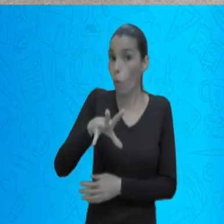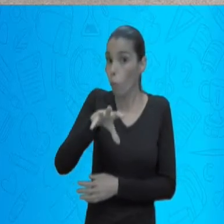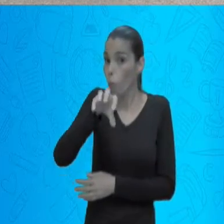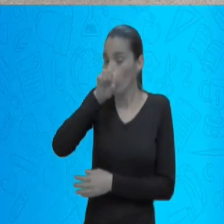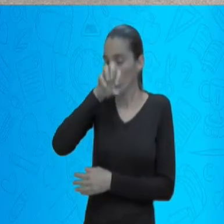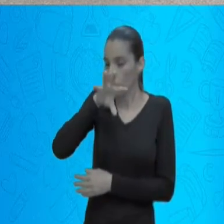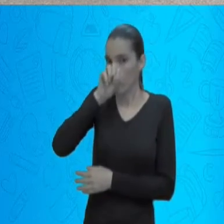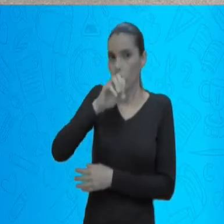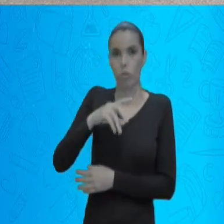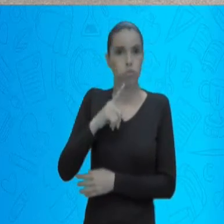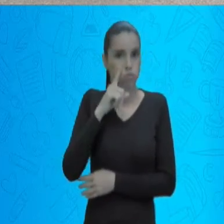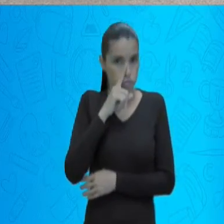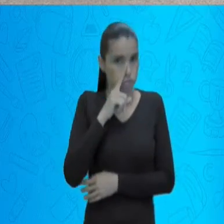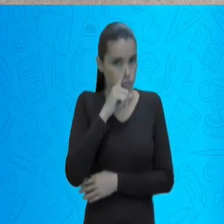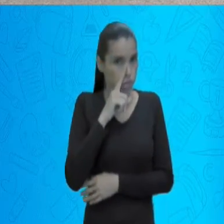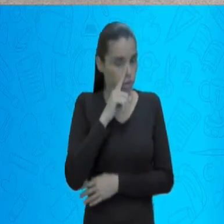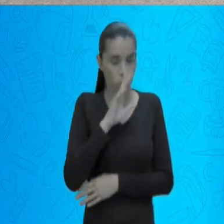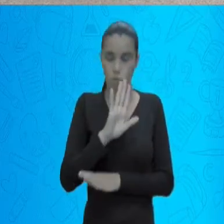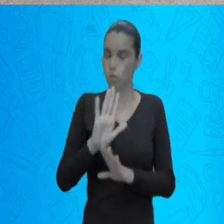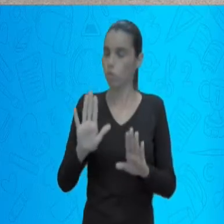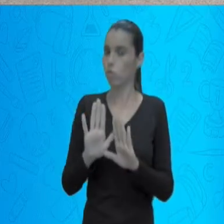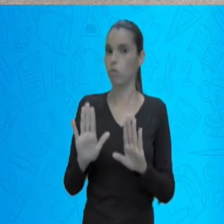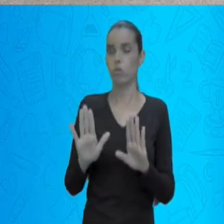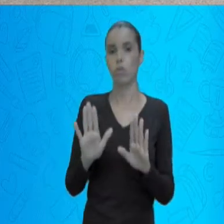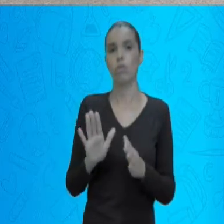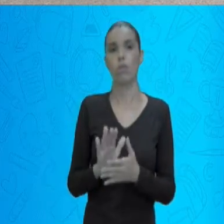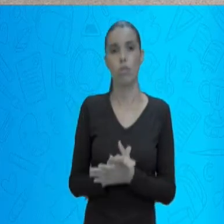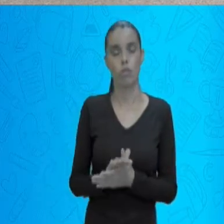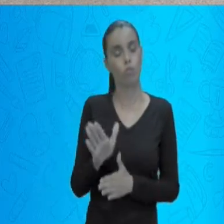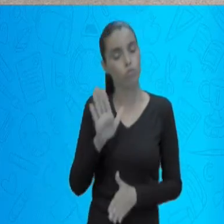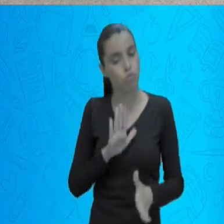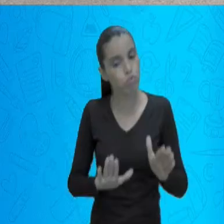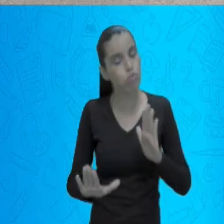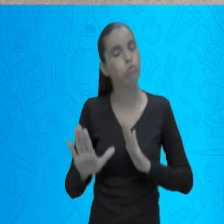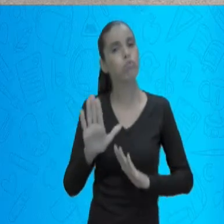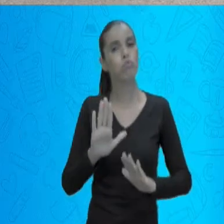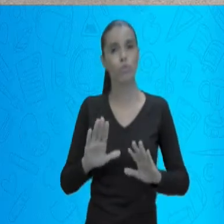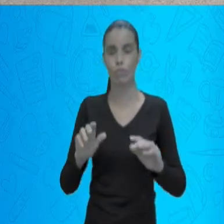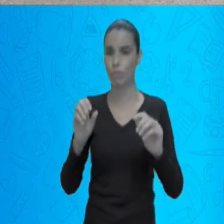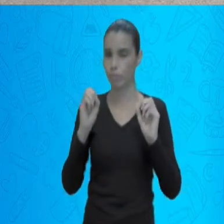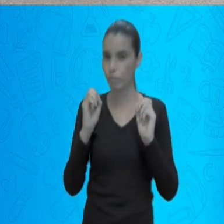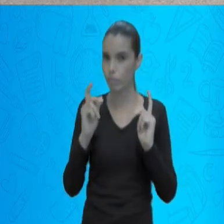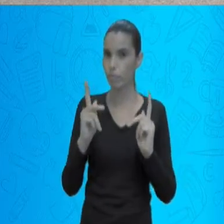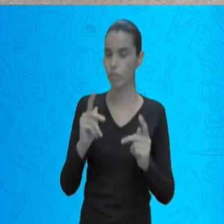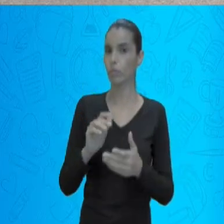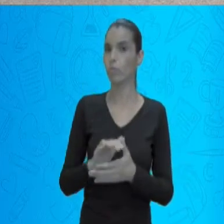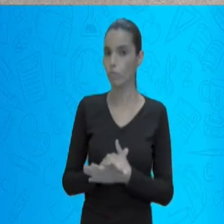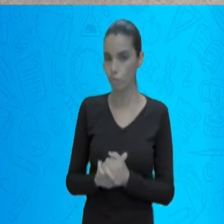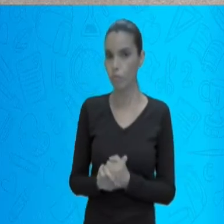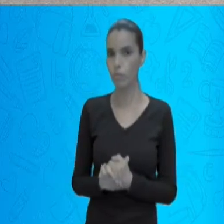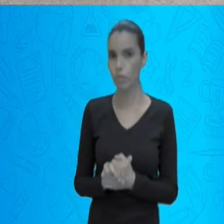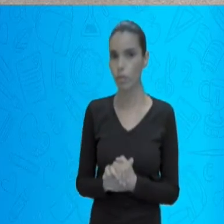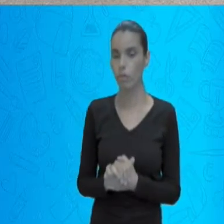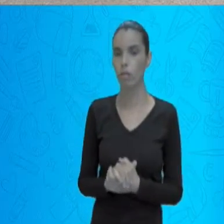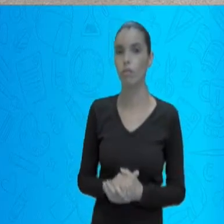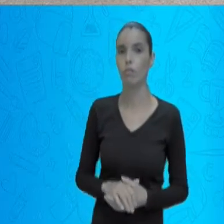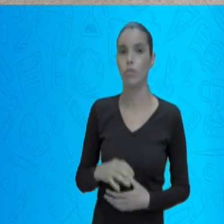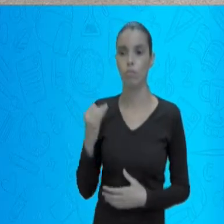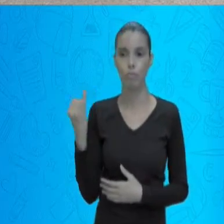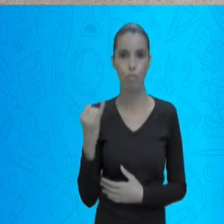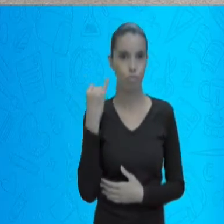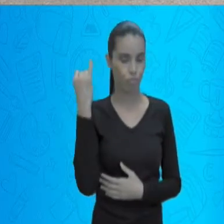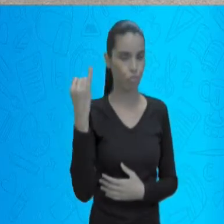realmente provar se o que você estava achando que é realmente. Por